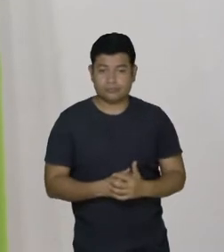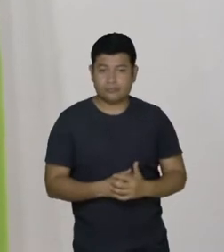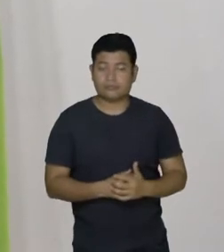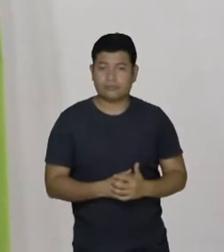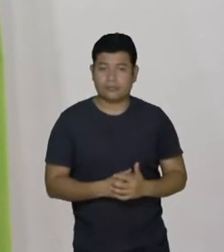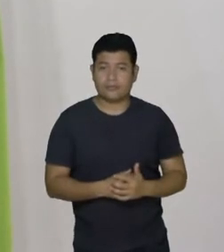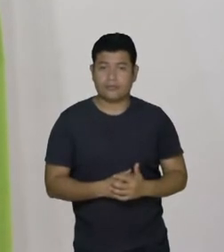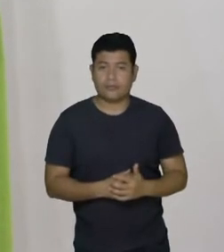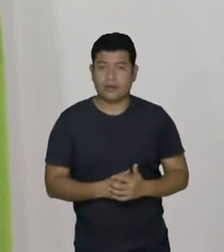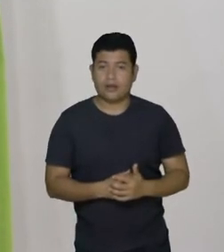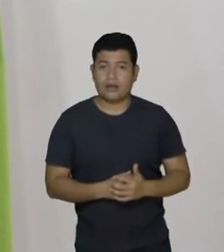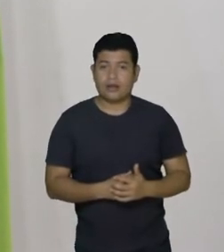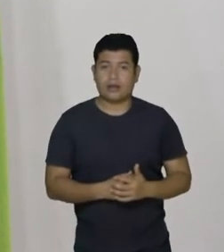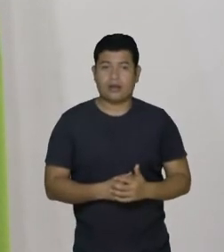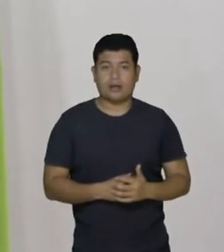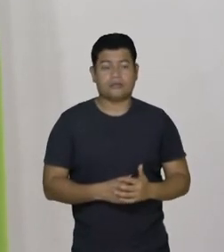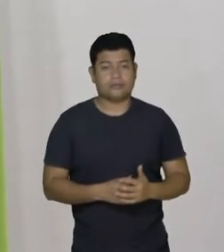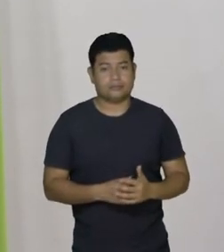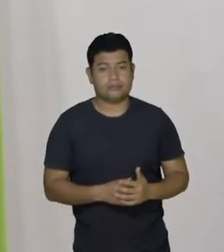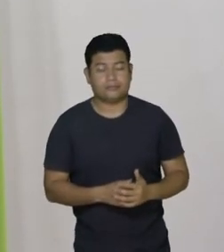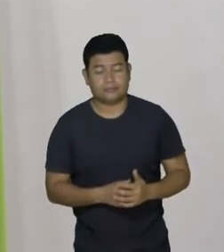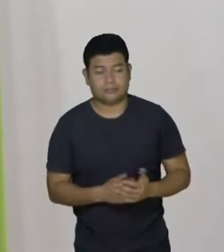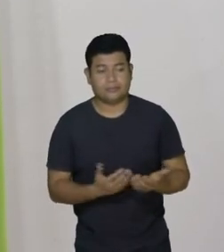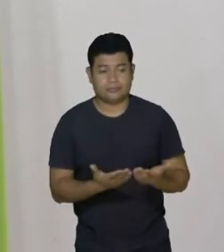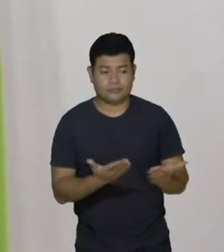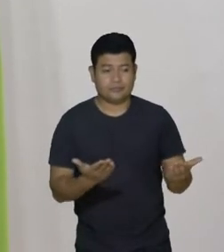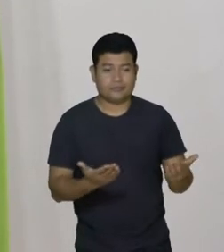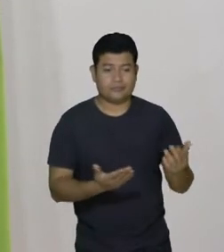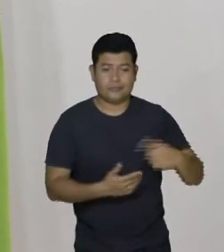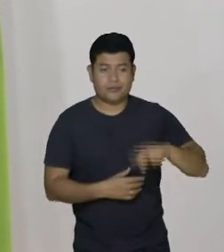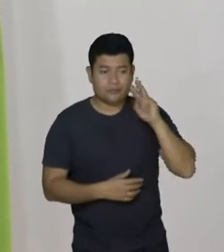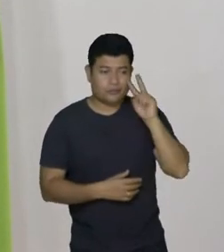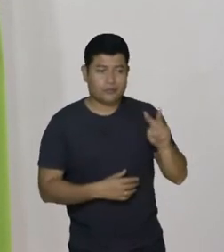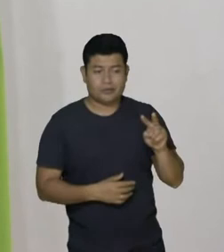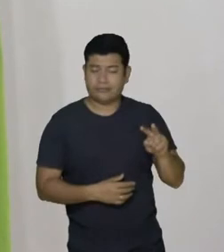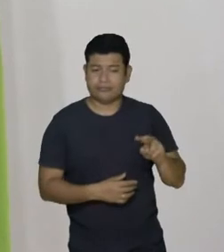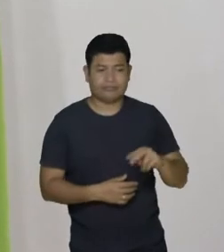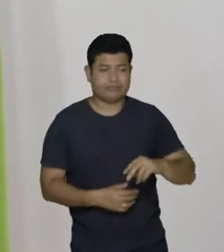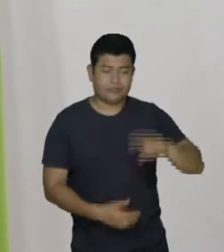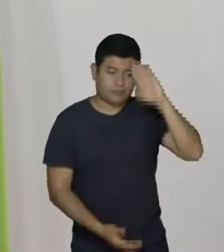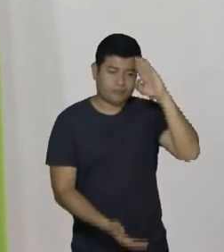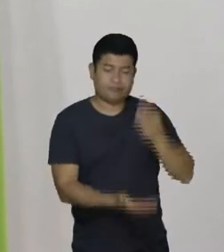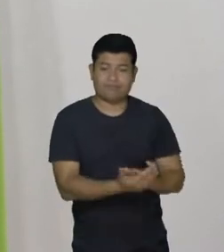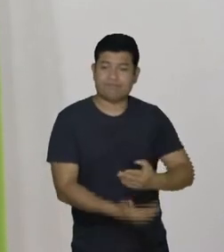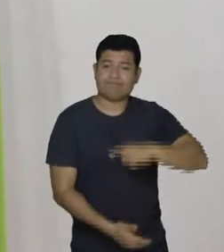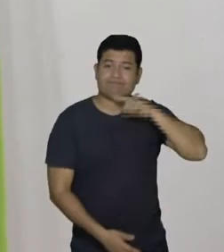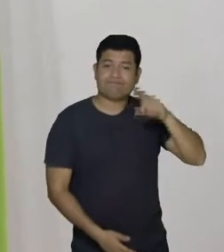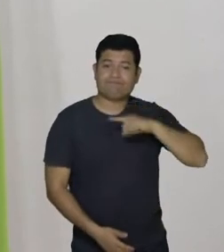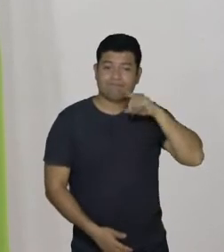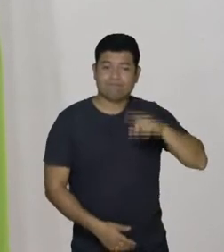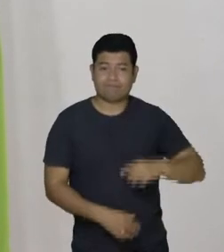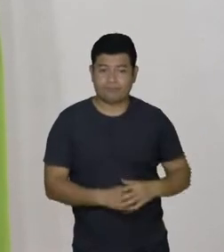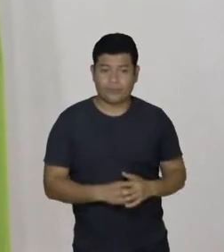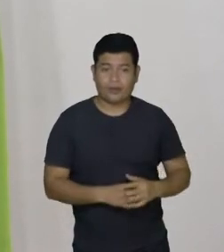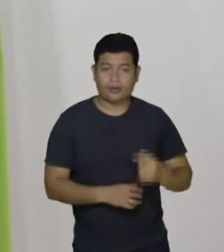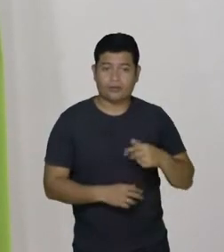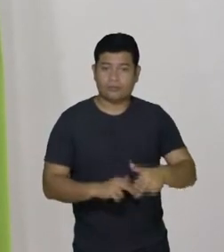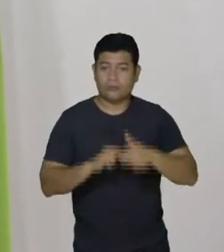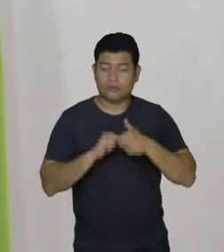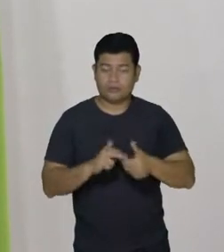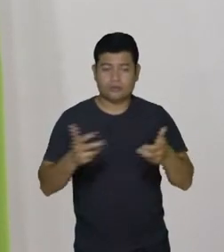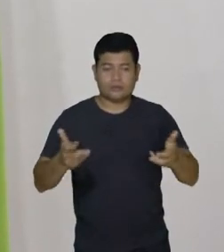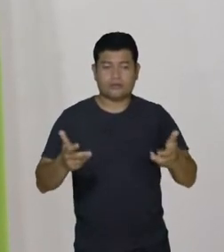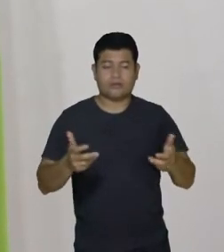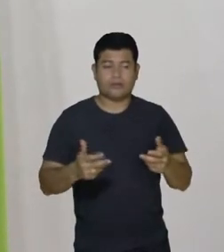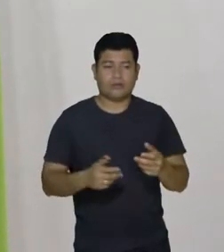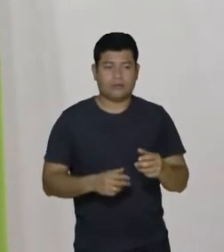acontecimento de algumas situações realmente inacreditáveis. Portanto, eu quero dizer aos meus pares, aos médicos,